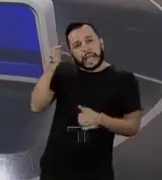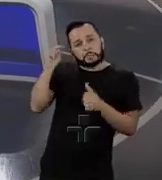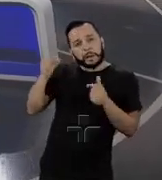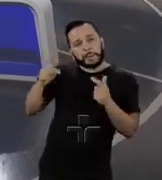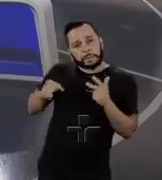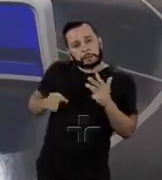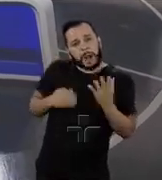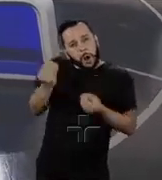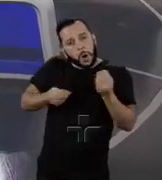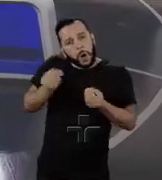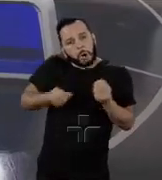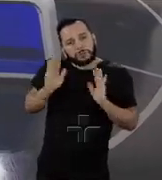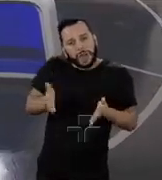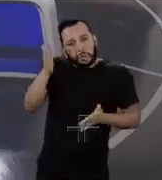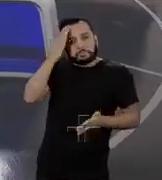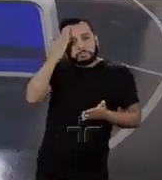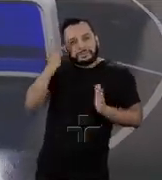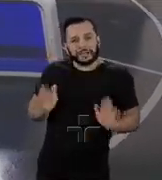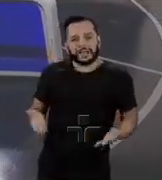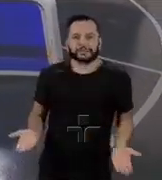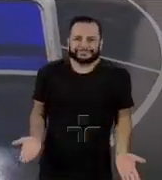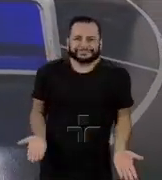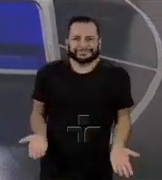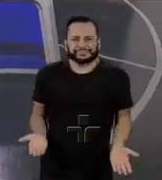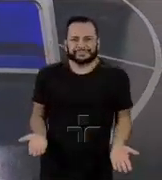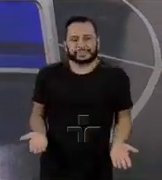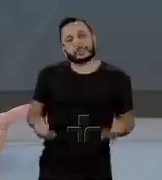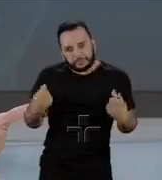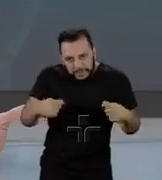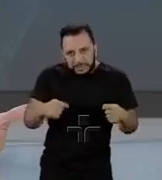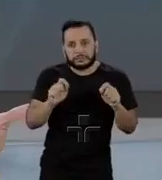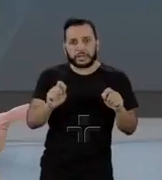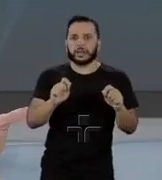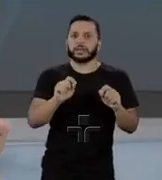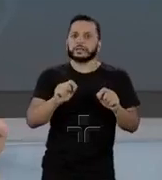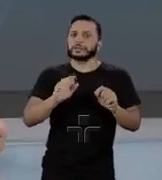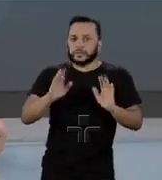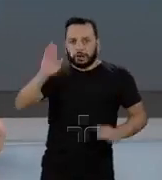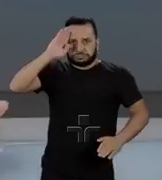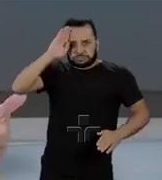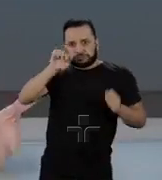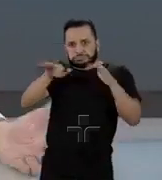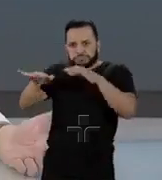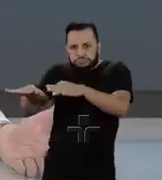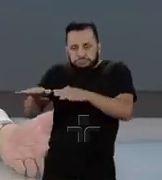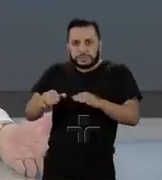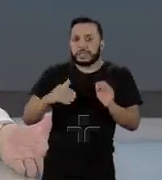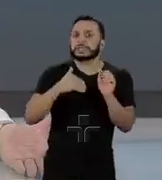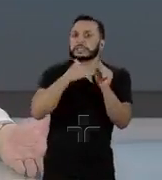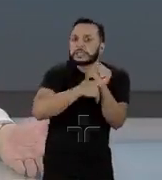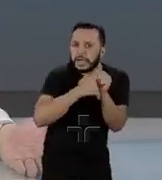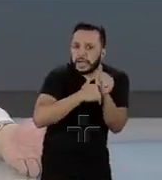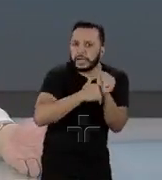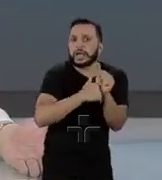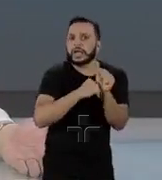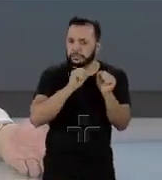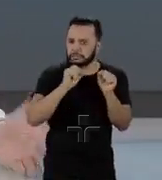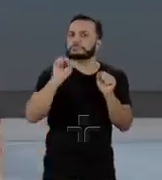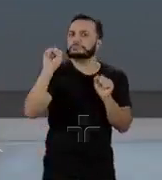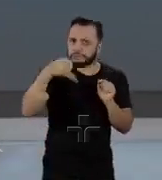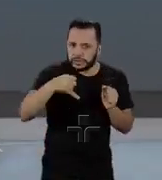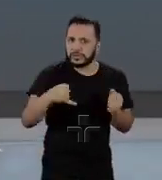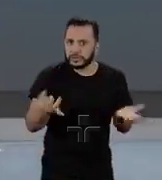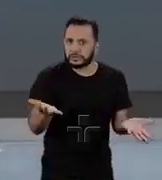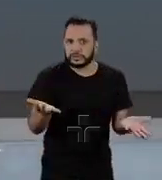guerra civil, e se você torna isso claro, você de repente desarticula a própria intervenção do ponto de vista